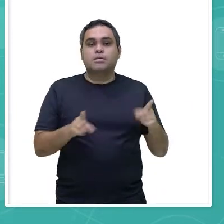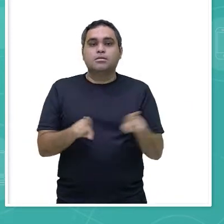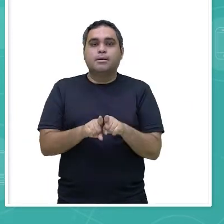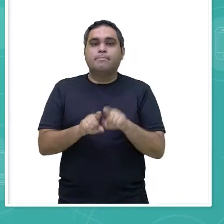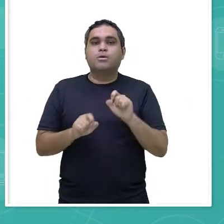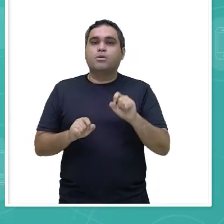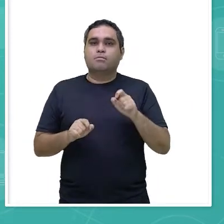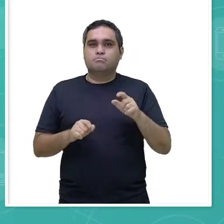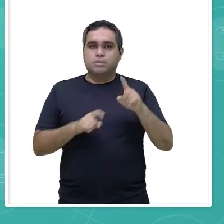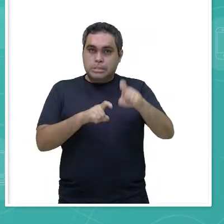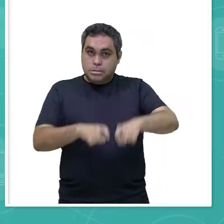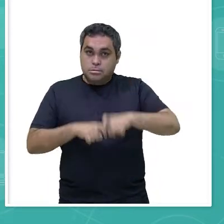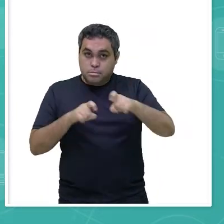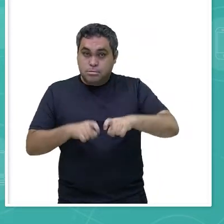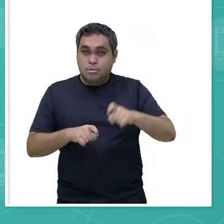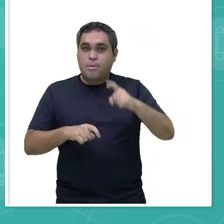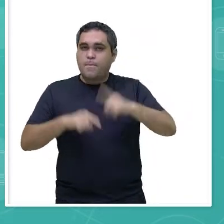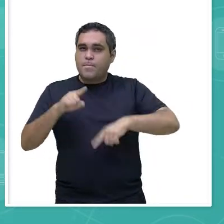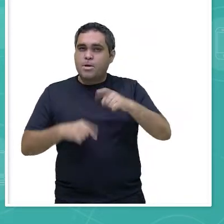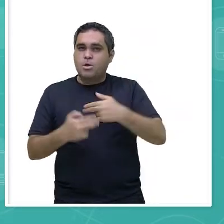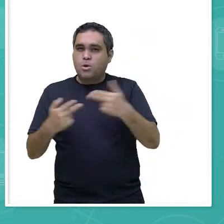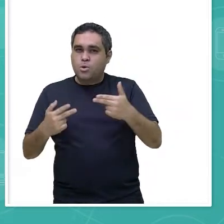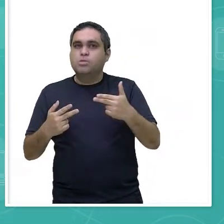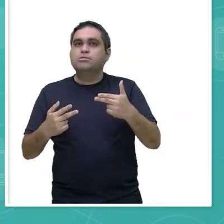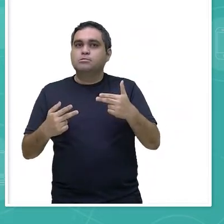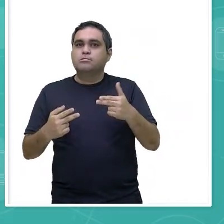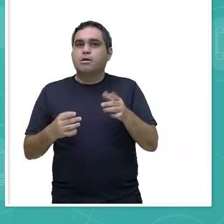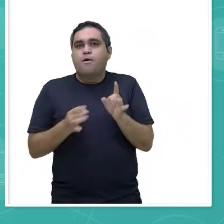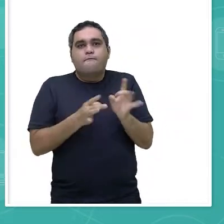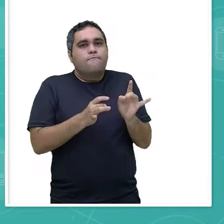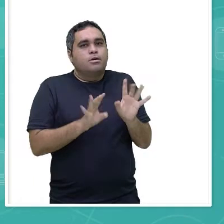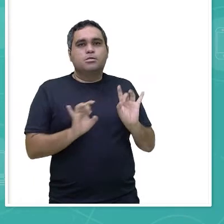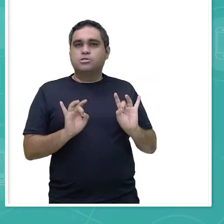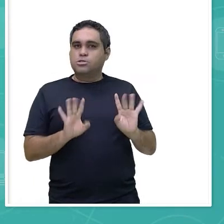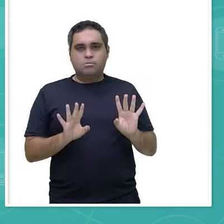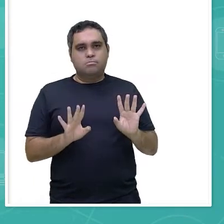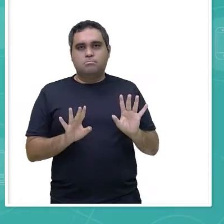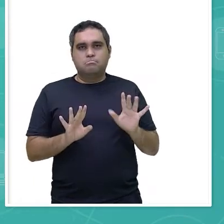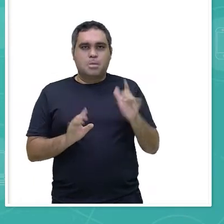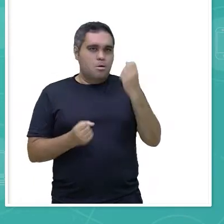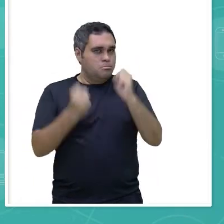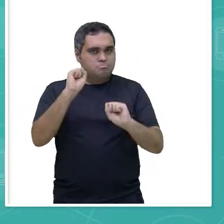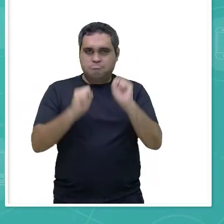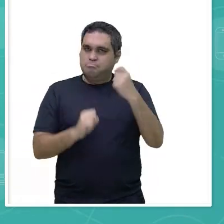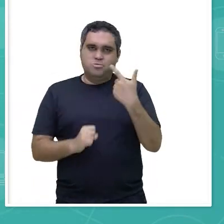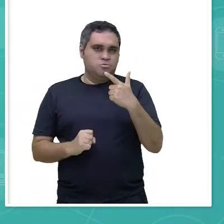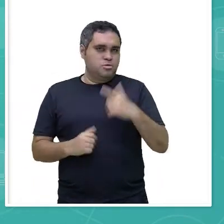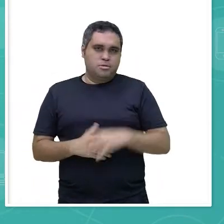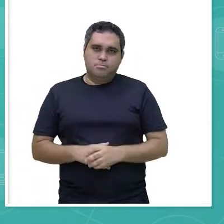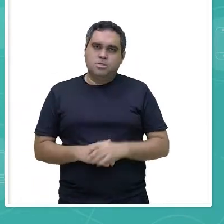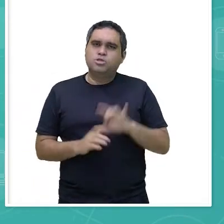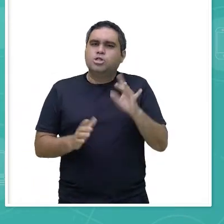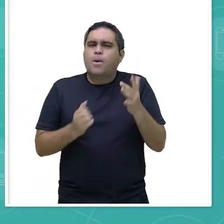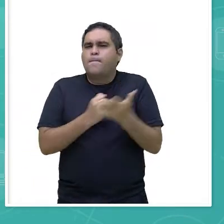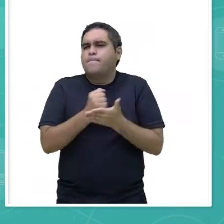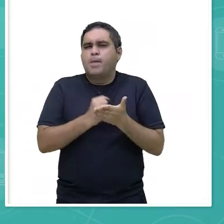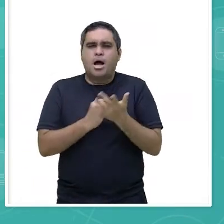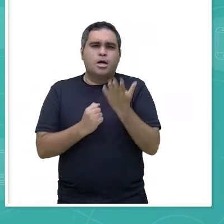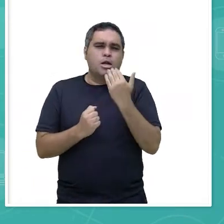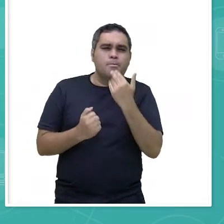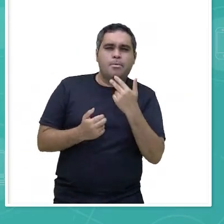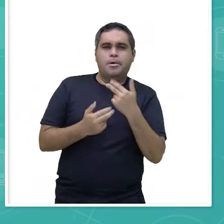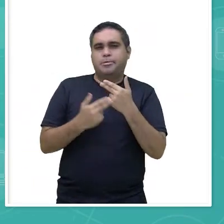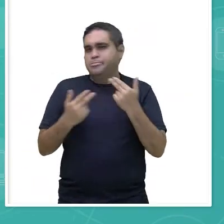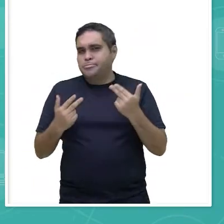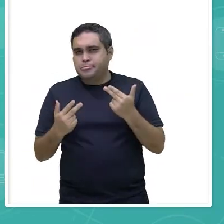agroexportação, certo? Ou seja, né, uma coisa bem ali, princípios básicos mesmo alimentares. Poucos centros fabris,